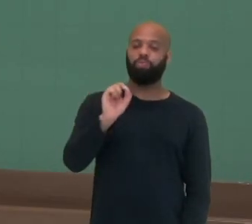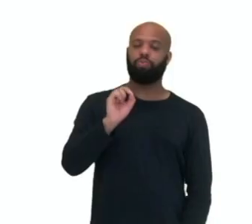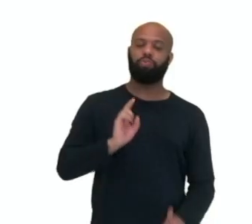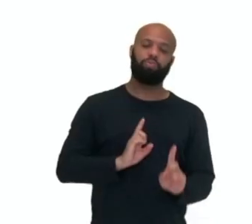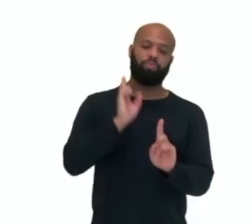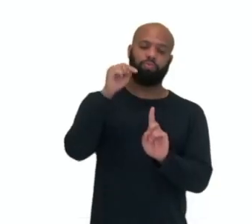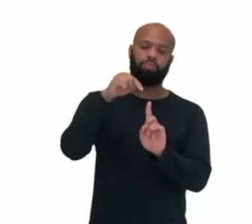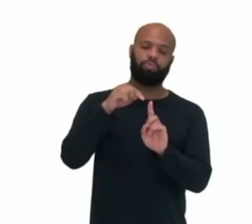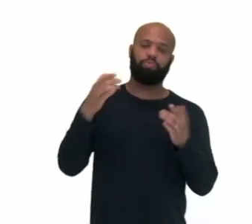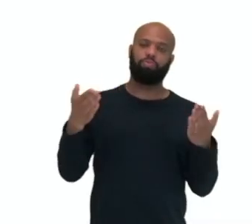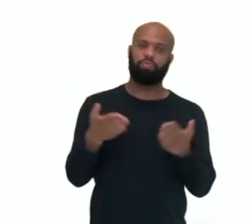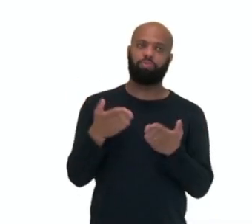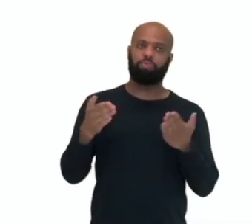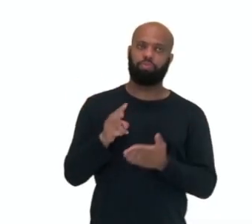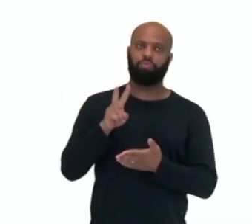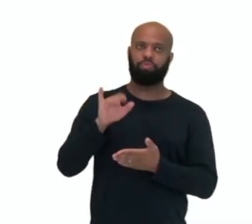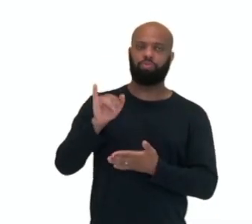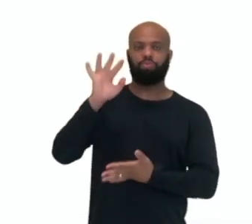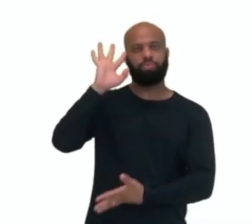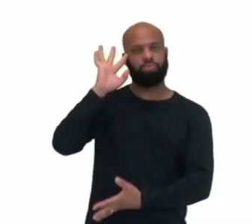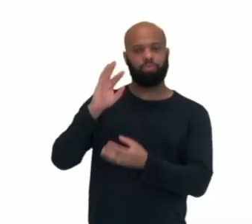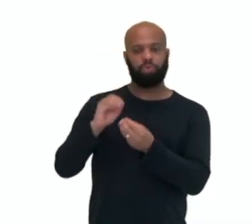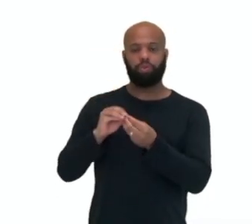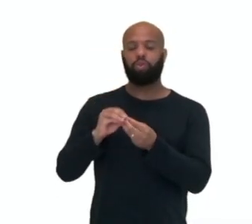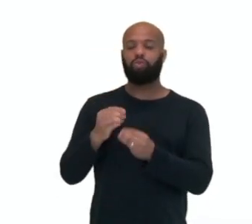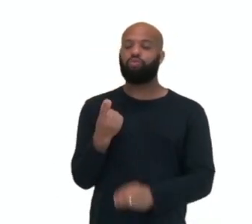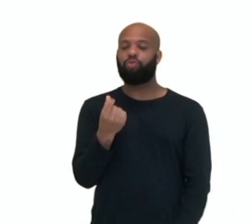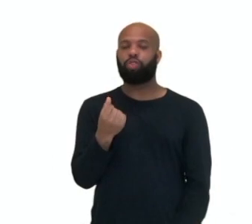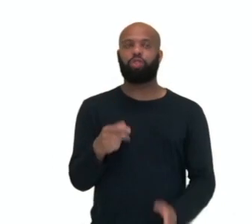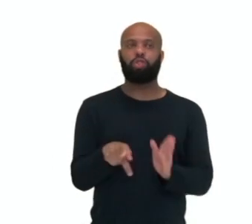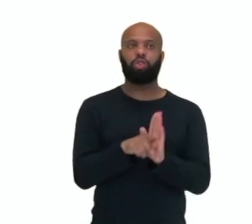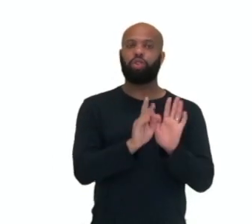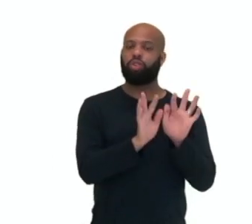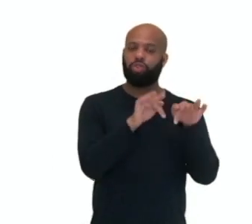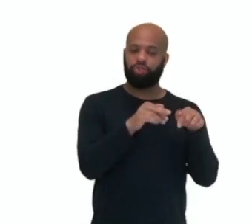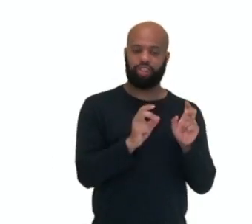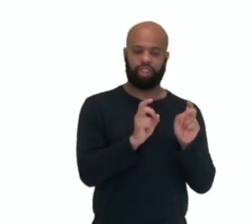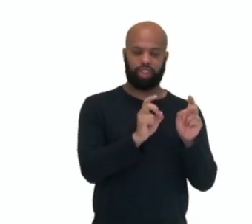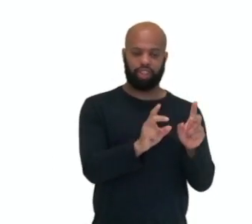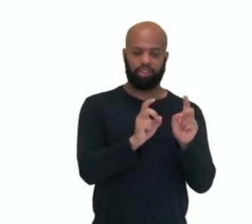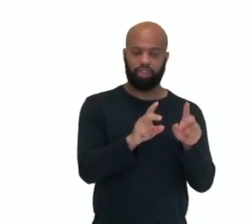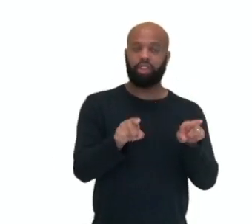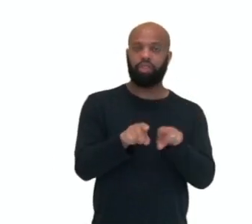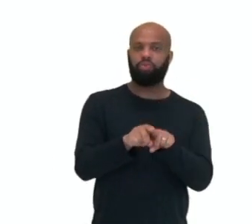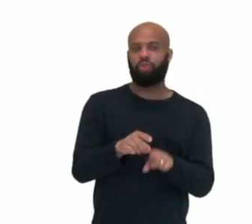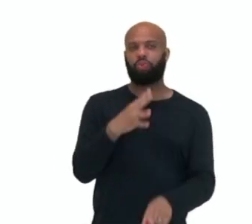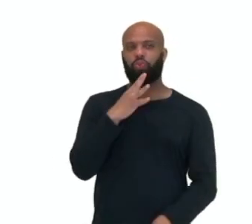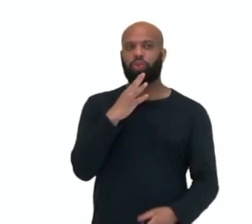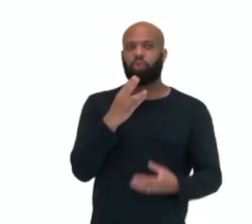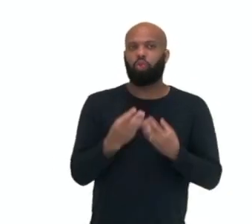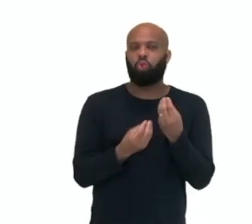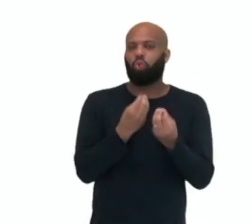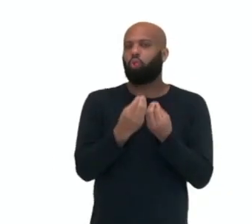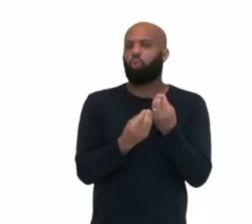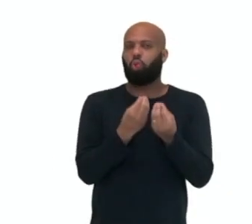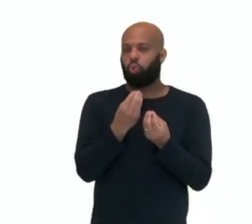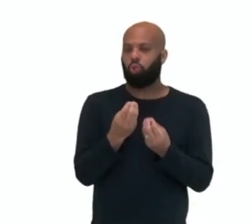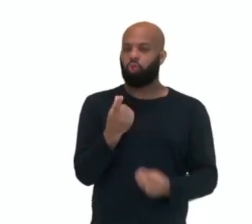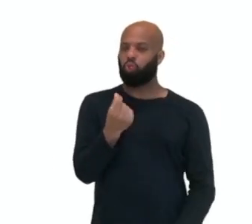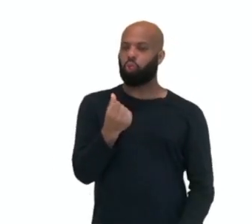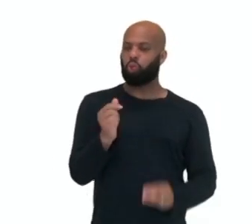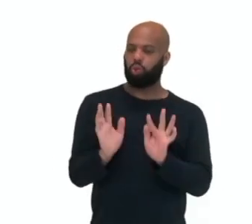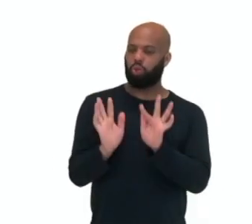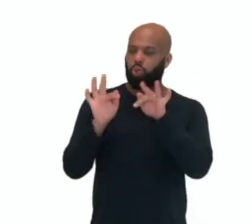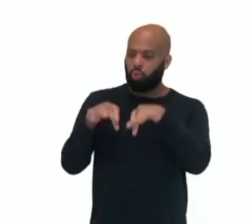objetivos? Compreender qual é o valor final da venda, conhecer os cálculos de simulação do preço final, do